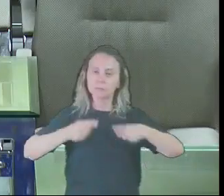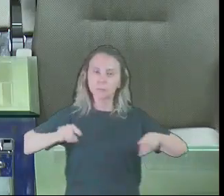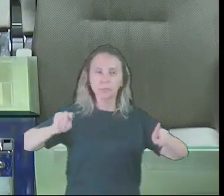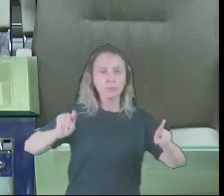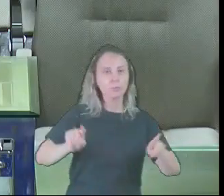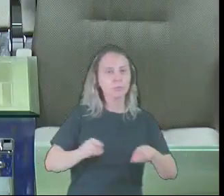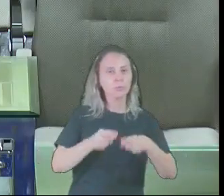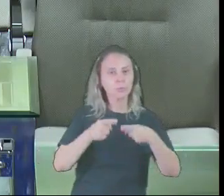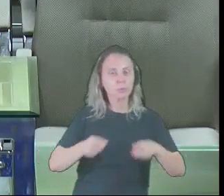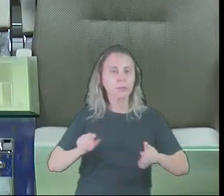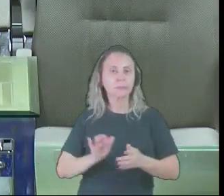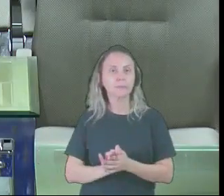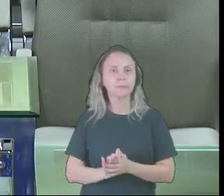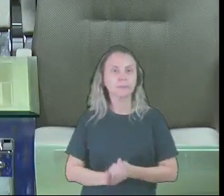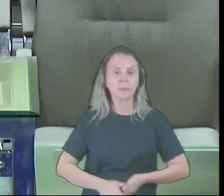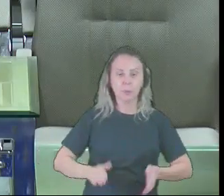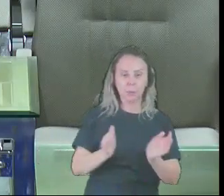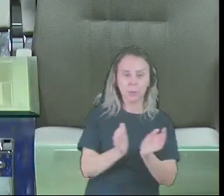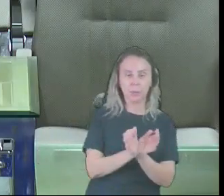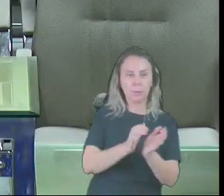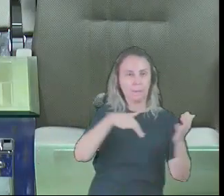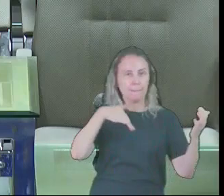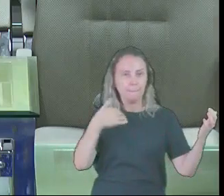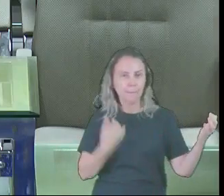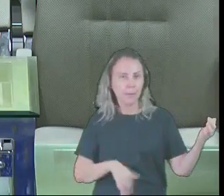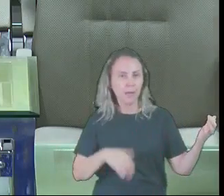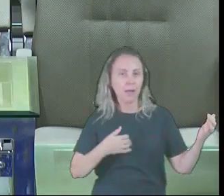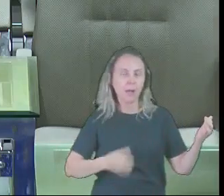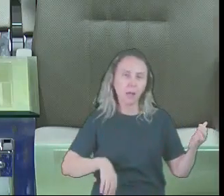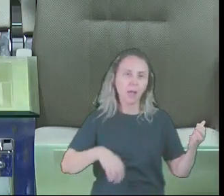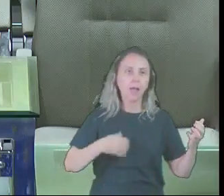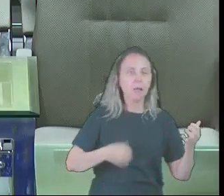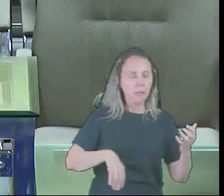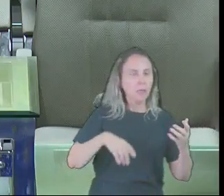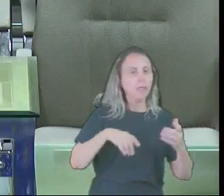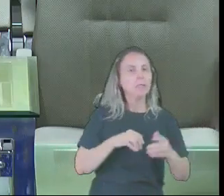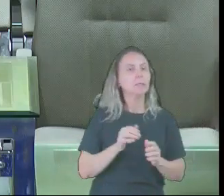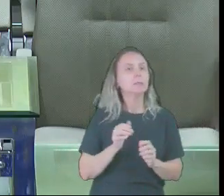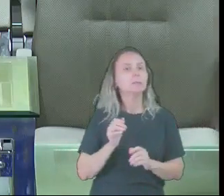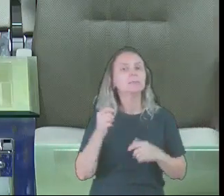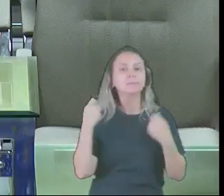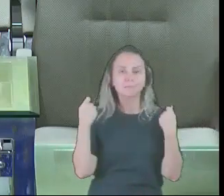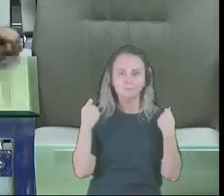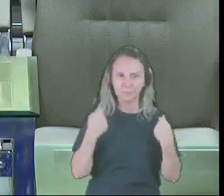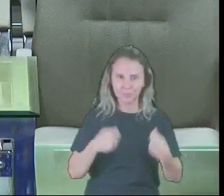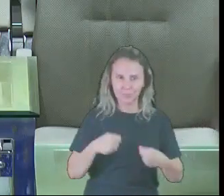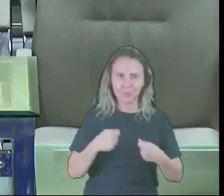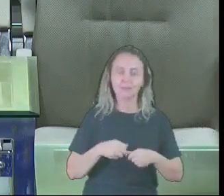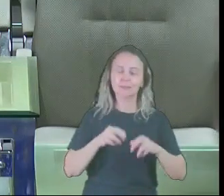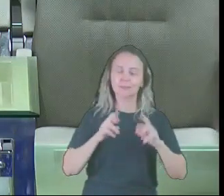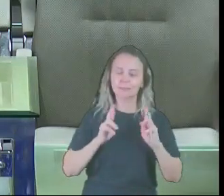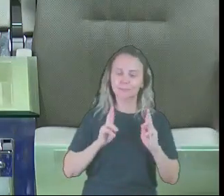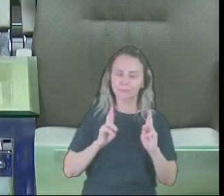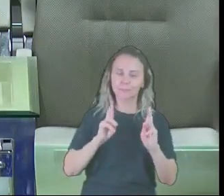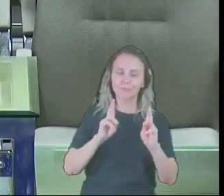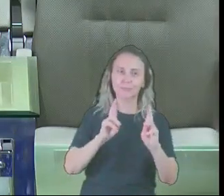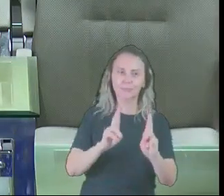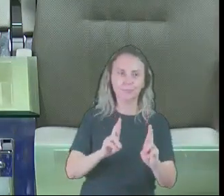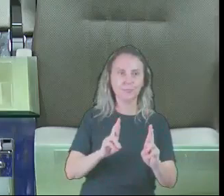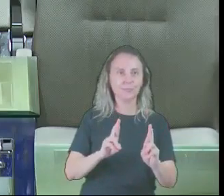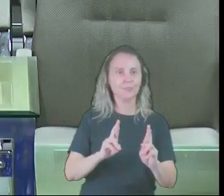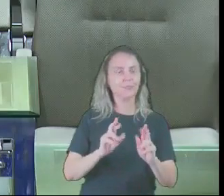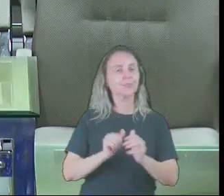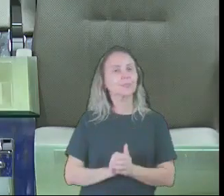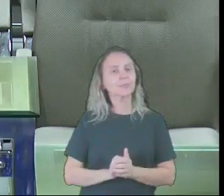membros da banda de música tem que respeitar o maestro da banda de música e os